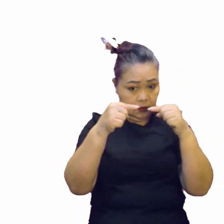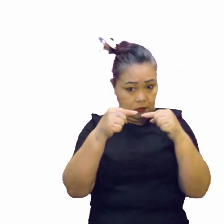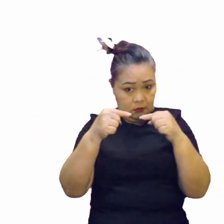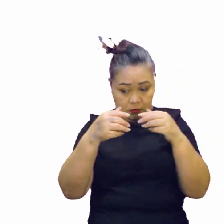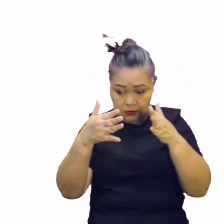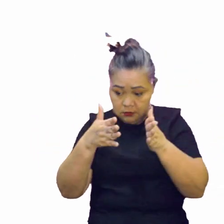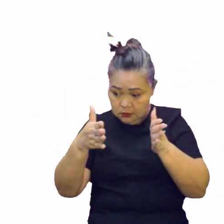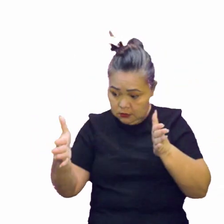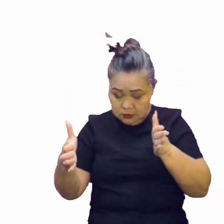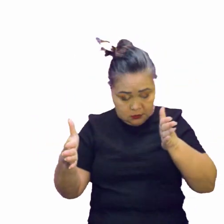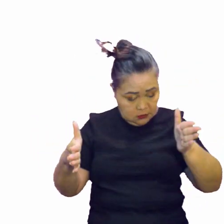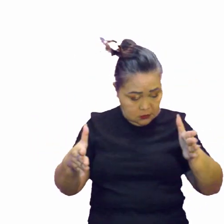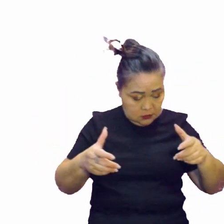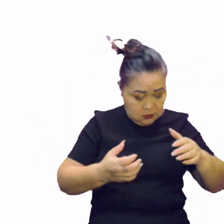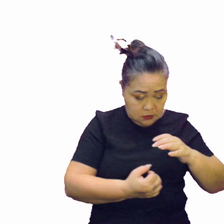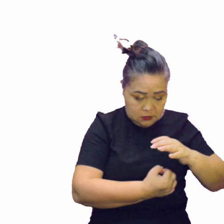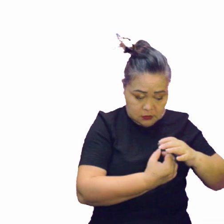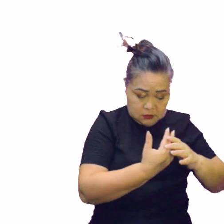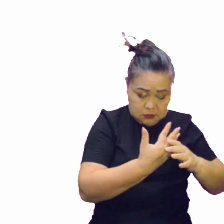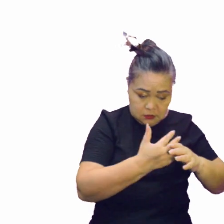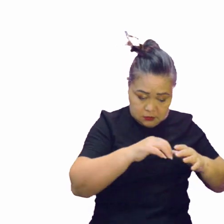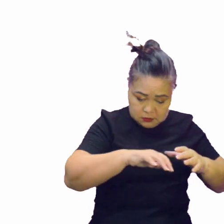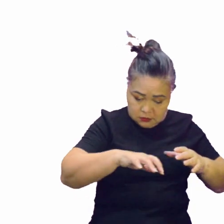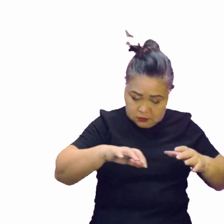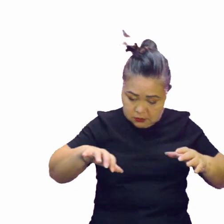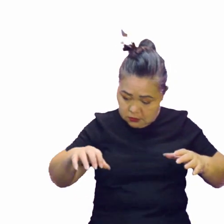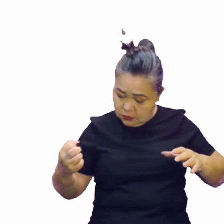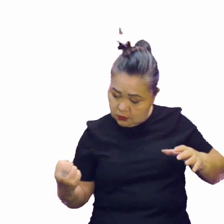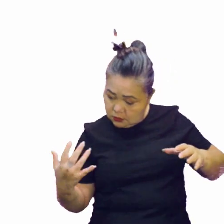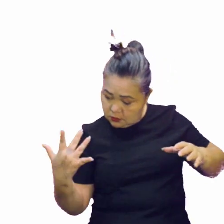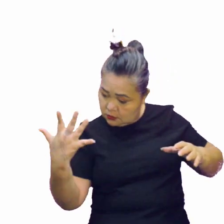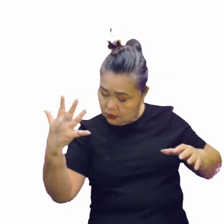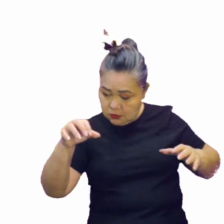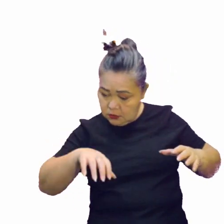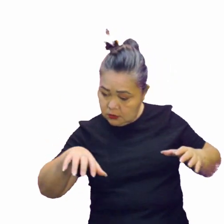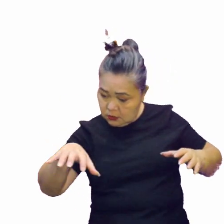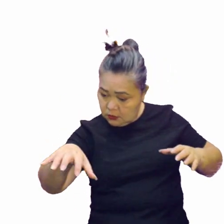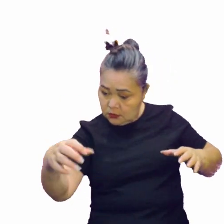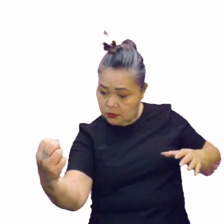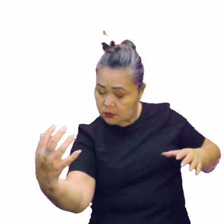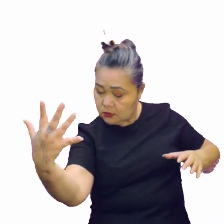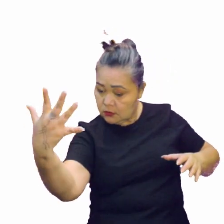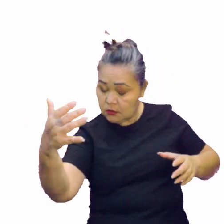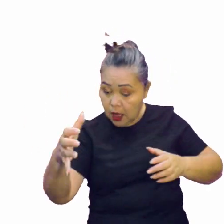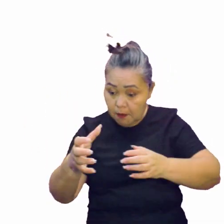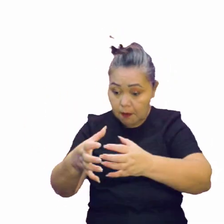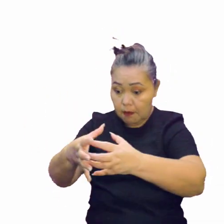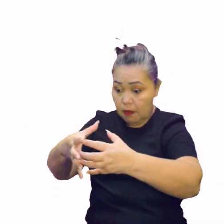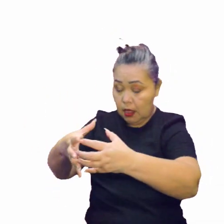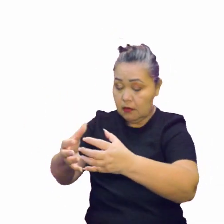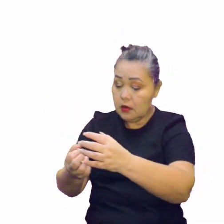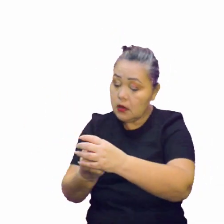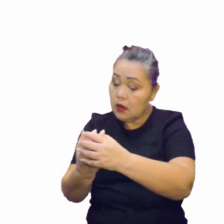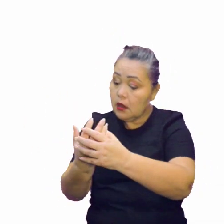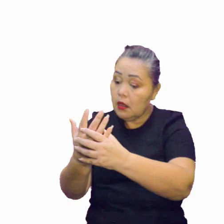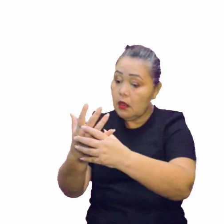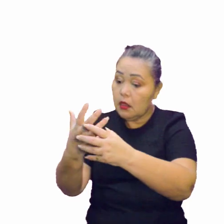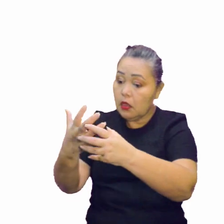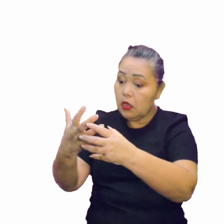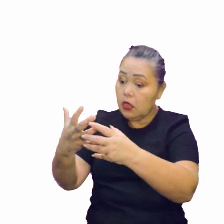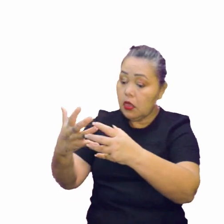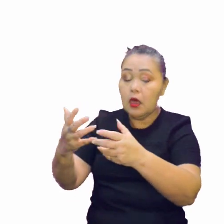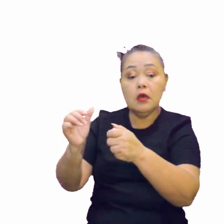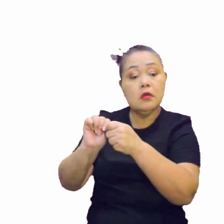componentes, toda a proporcionalidade de ranks e sistema de